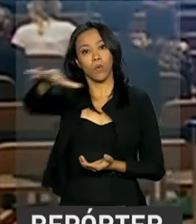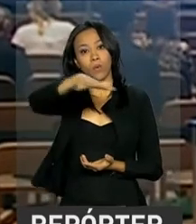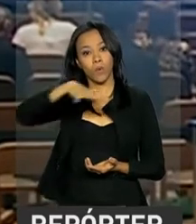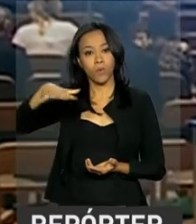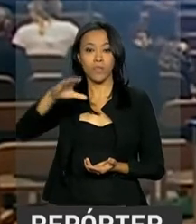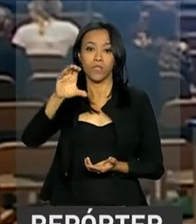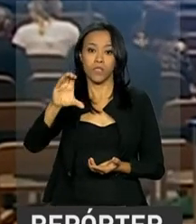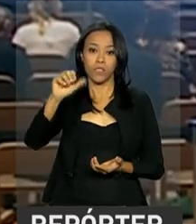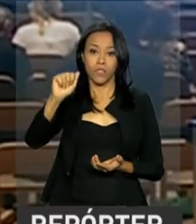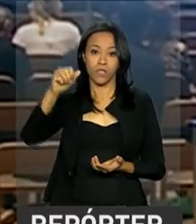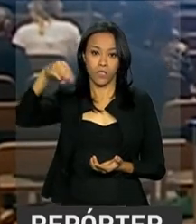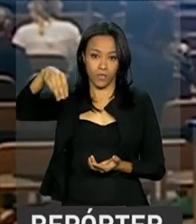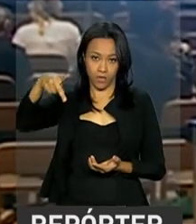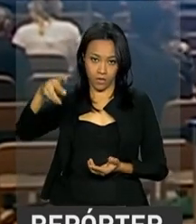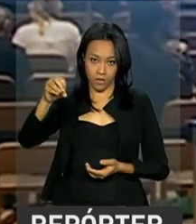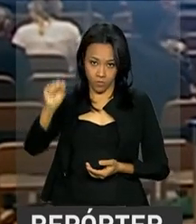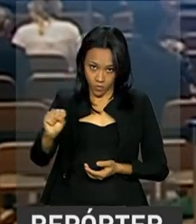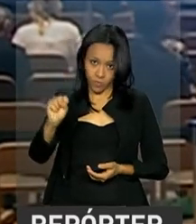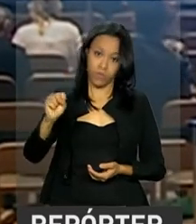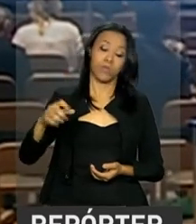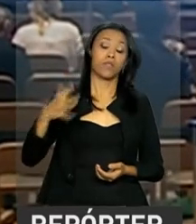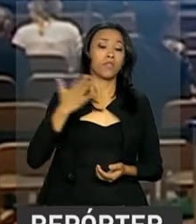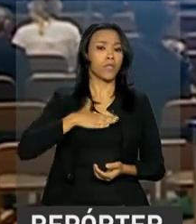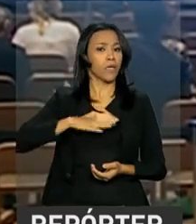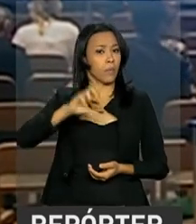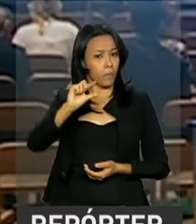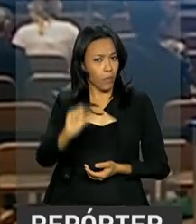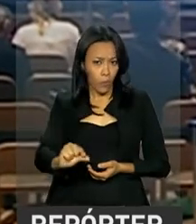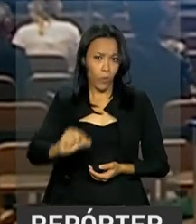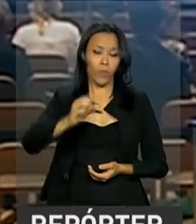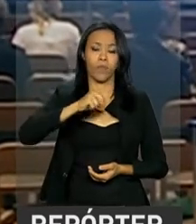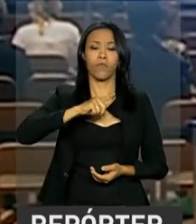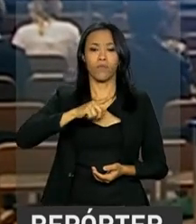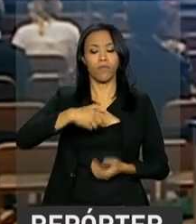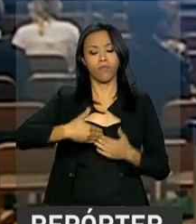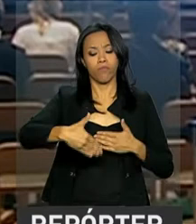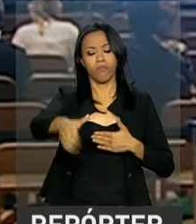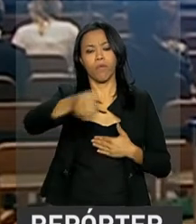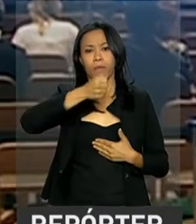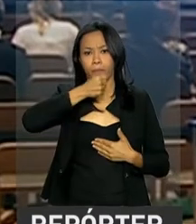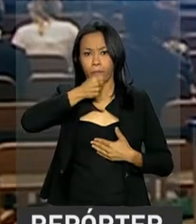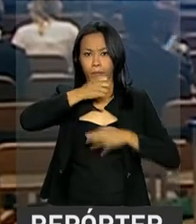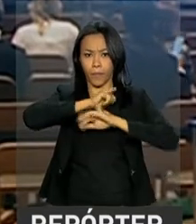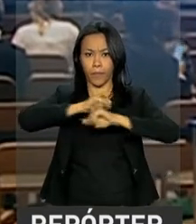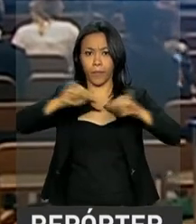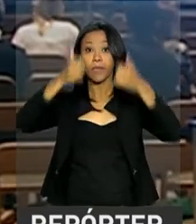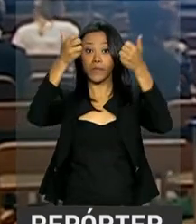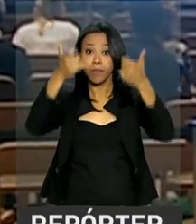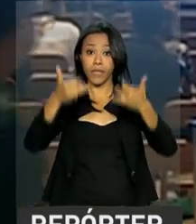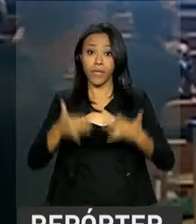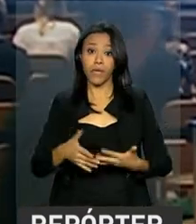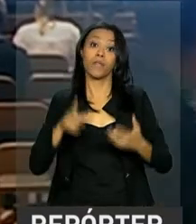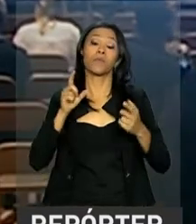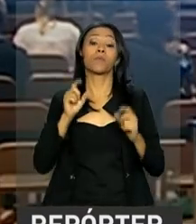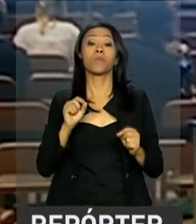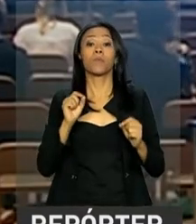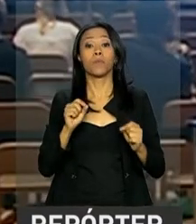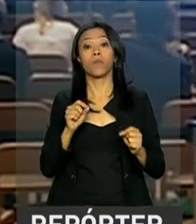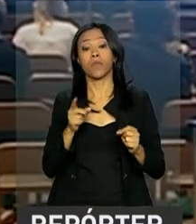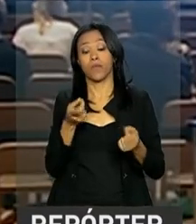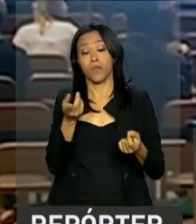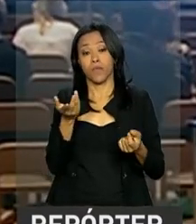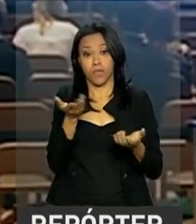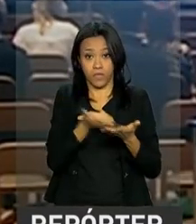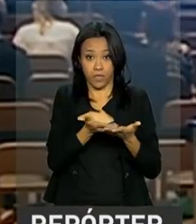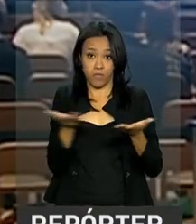Daqui a pouco ocorre em Brasília uma entrevista coletiva da ministra Gleice Mendonça explicando como foi esse recurso impetrado